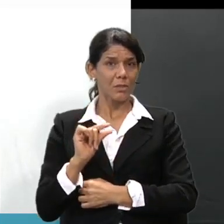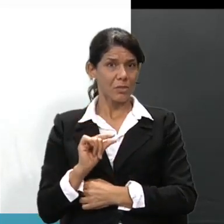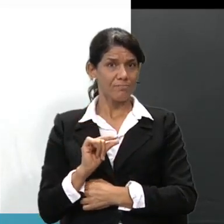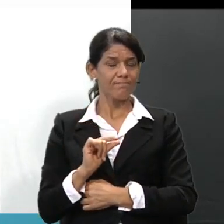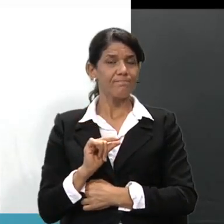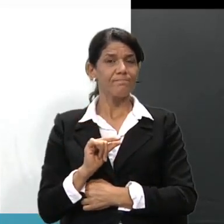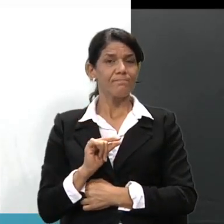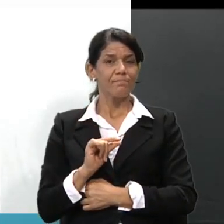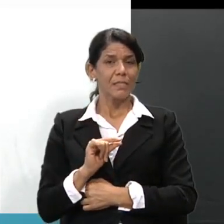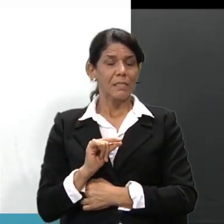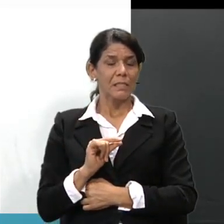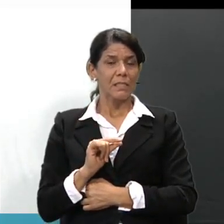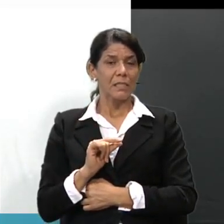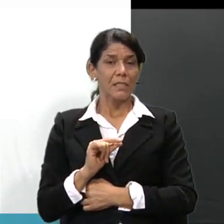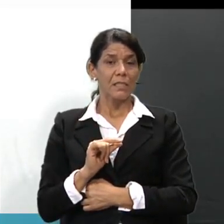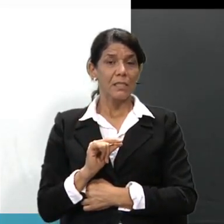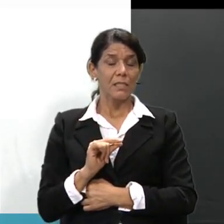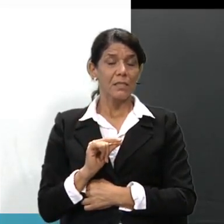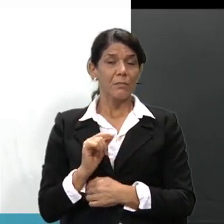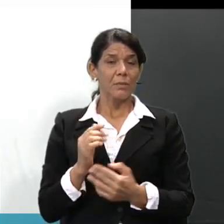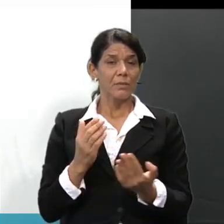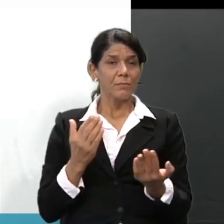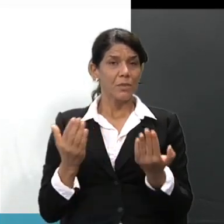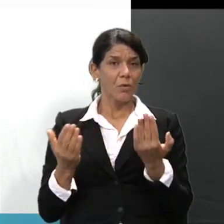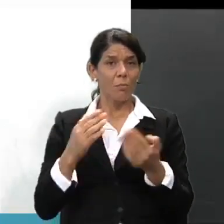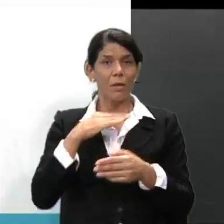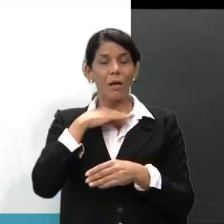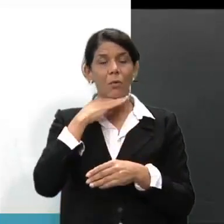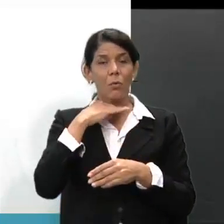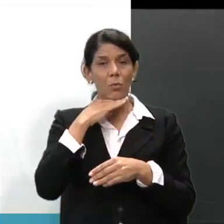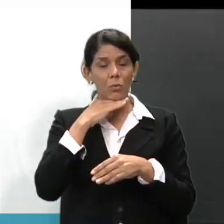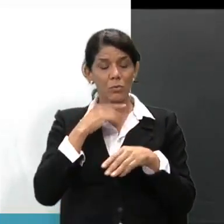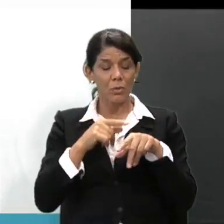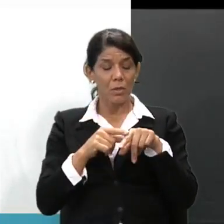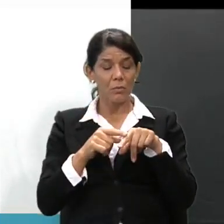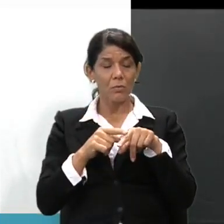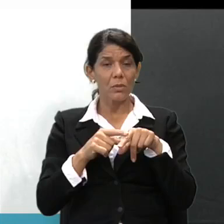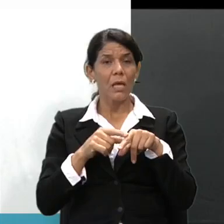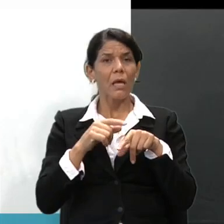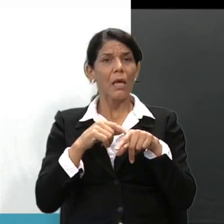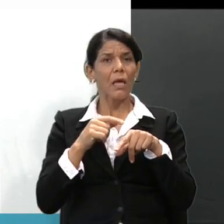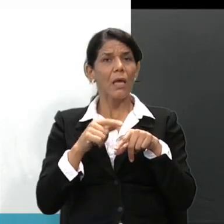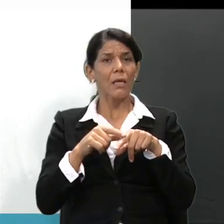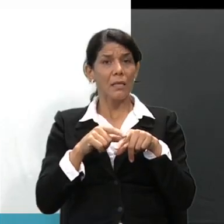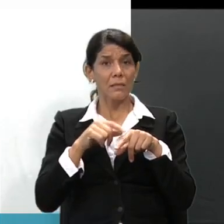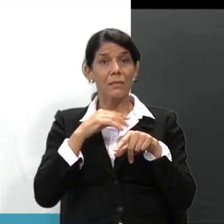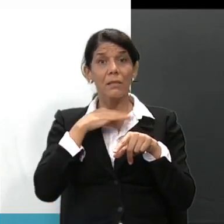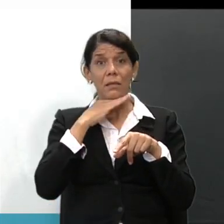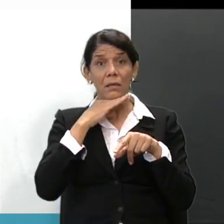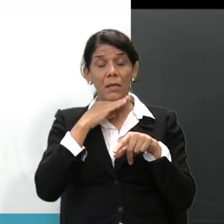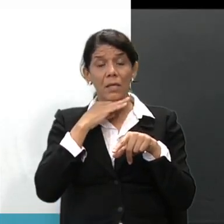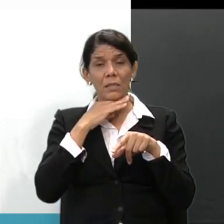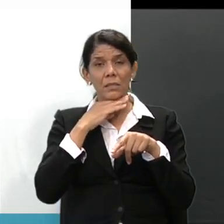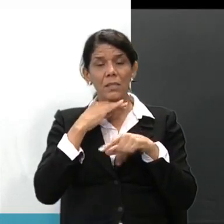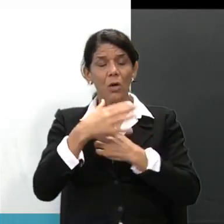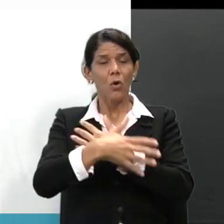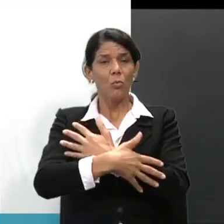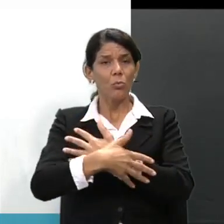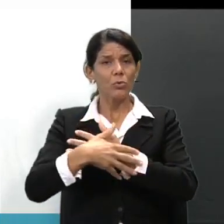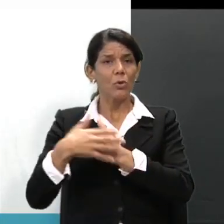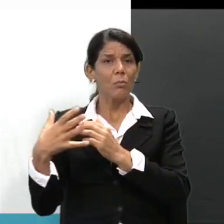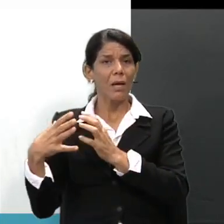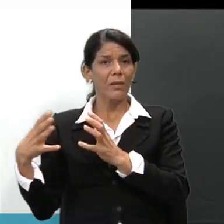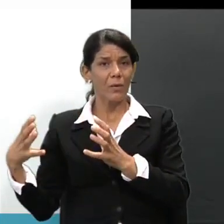comparado ao glúteo e ao vasto lateral da coxa, que são músculos mais volumosos e com uma